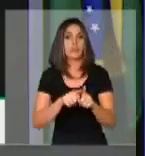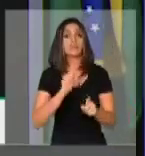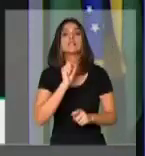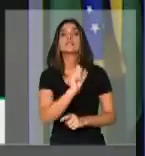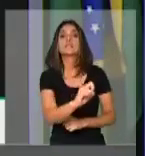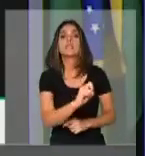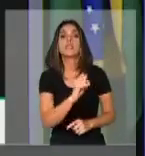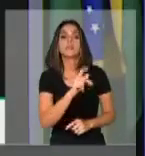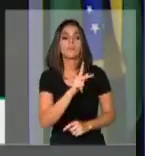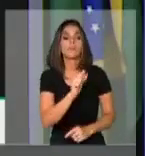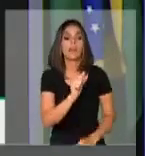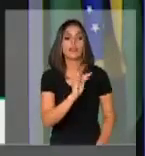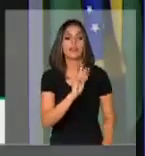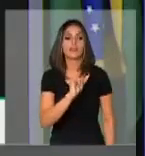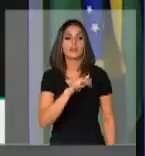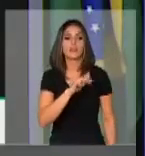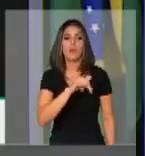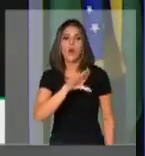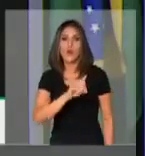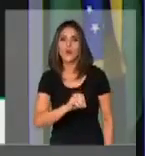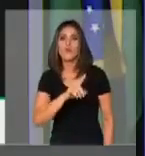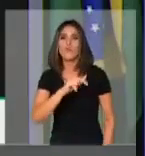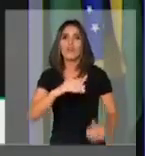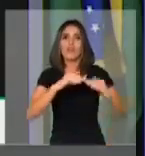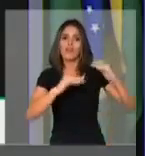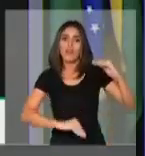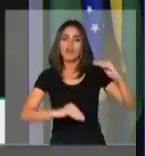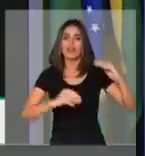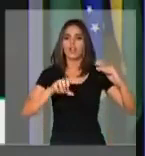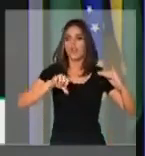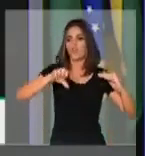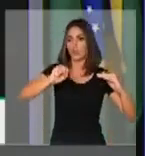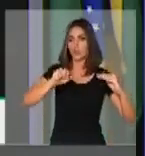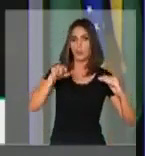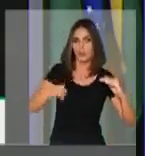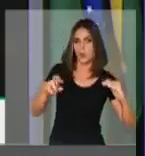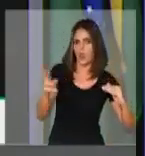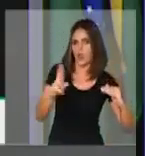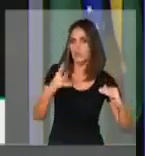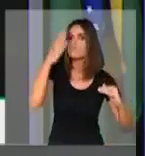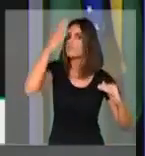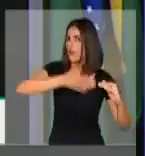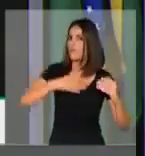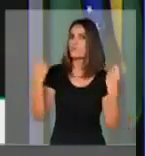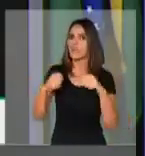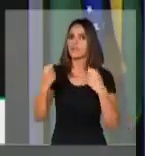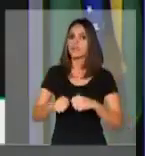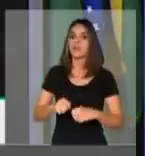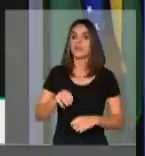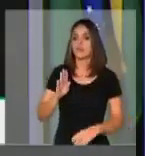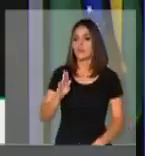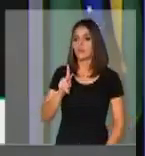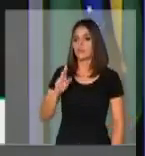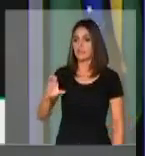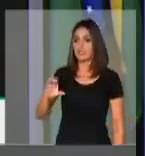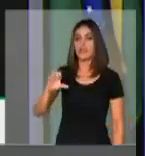patrimônio familiar seja inferior a R$98 mil. Atualmente o BPC é de um salário mínimo, ou